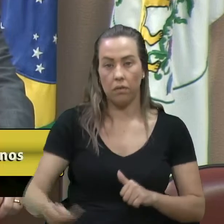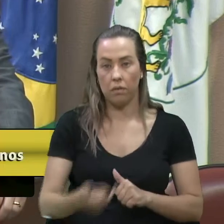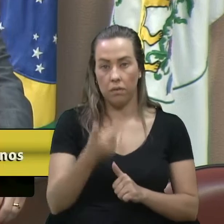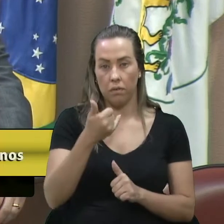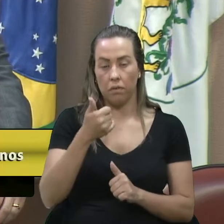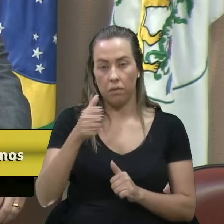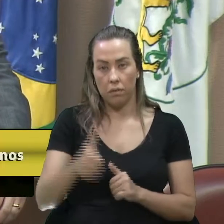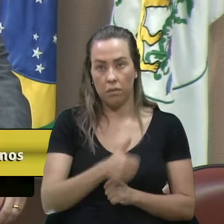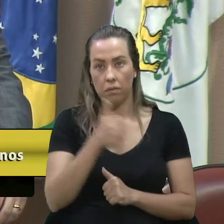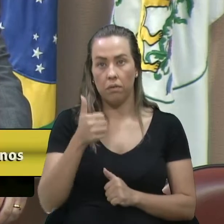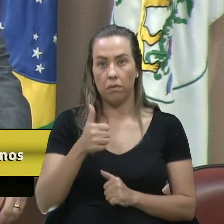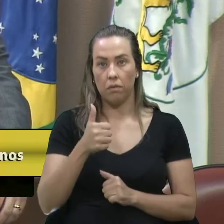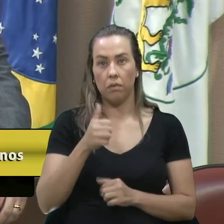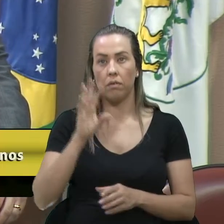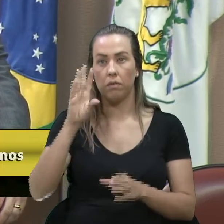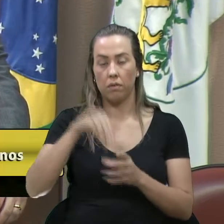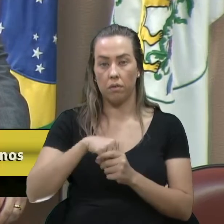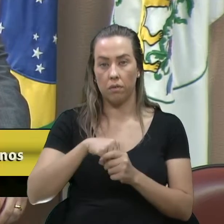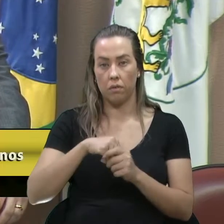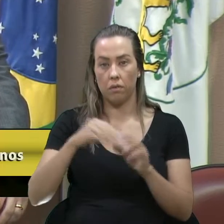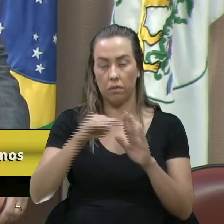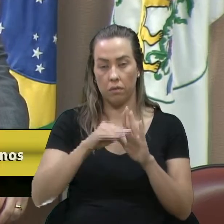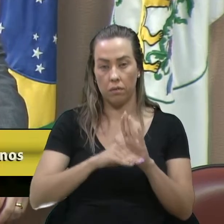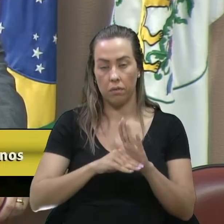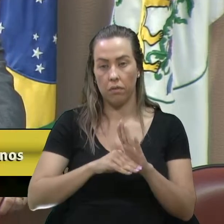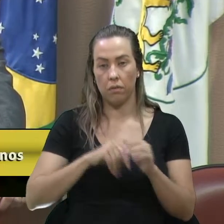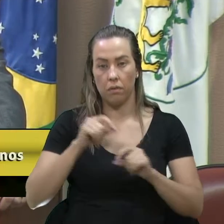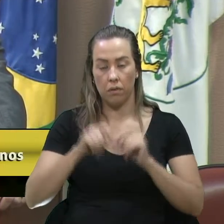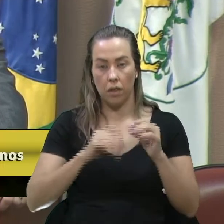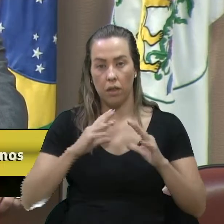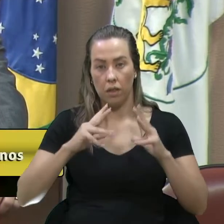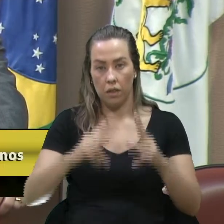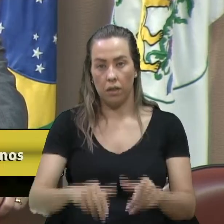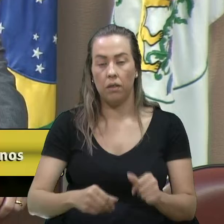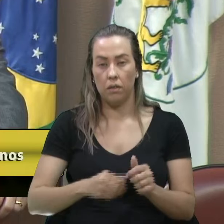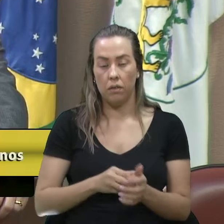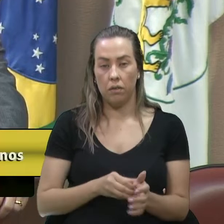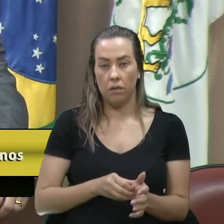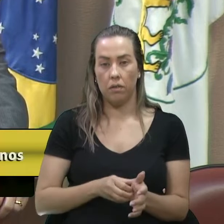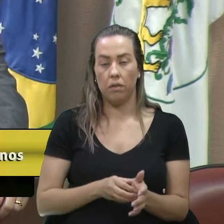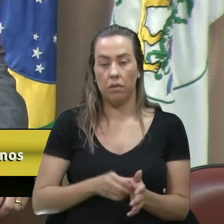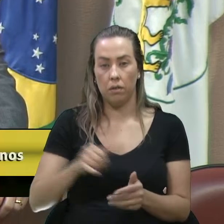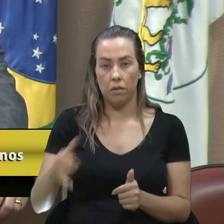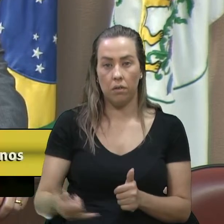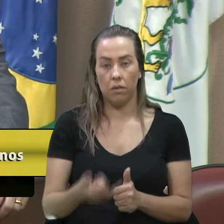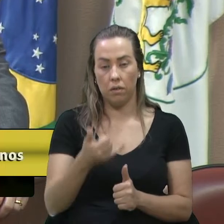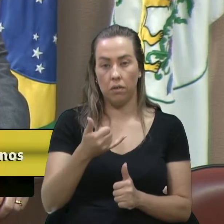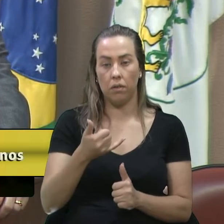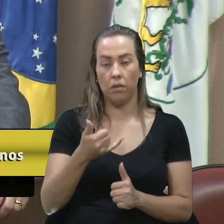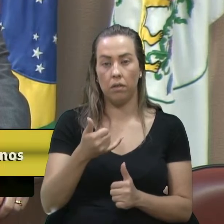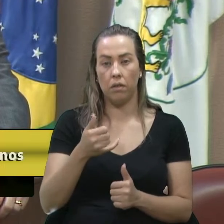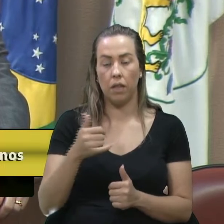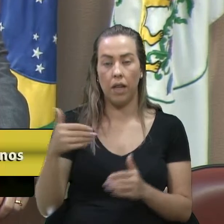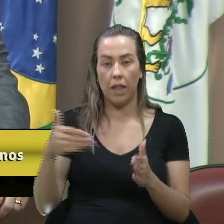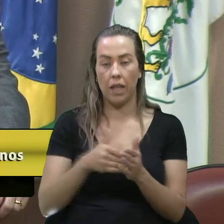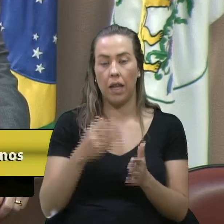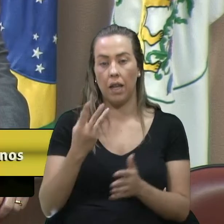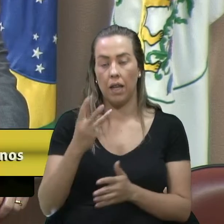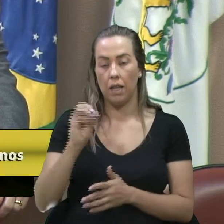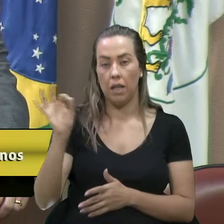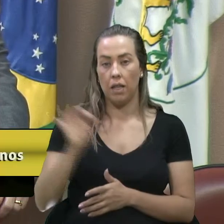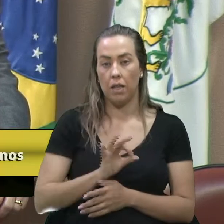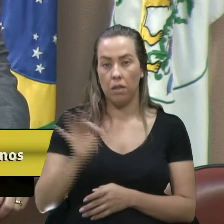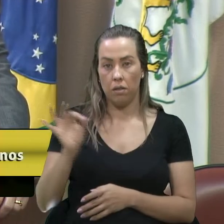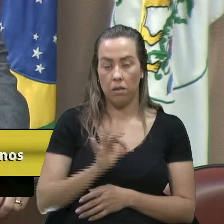aproveitamento melhor desses resíduos pelas fontes, seria o aproveitamento de até